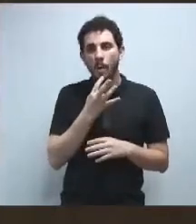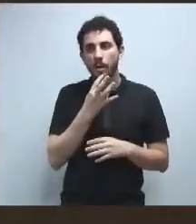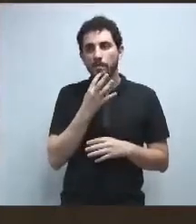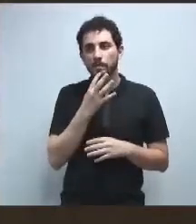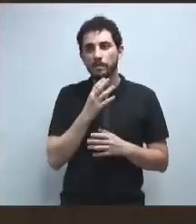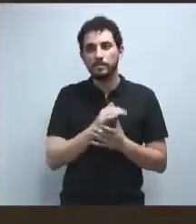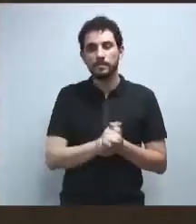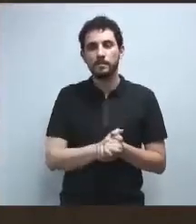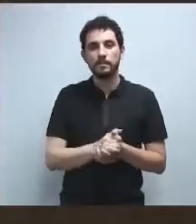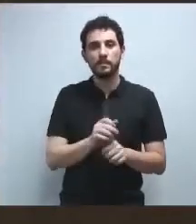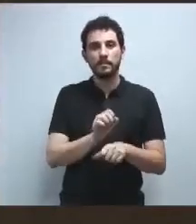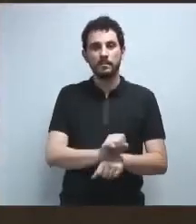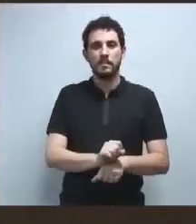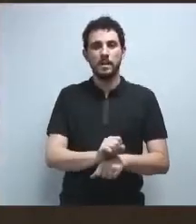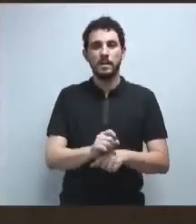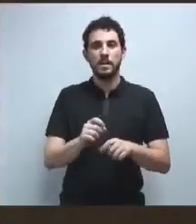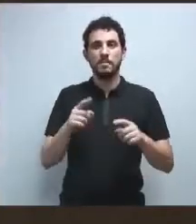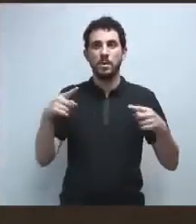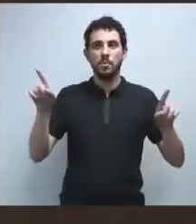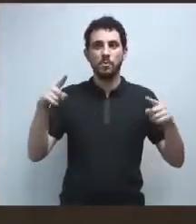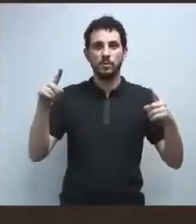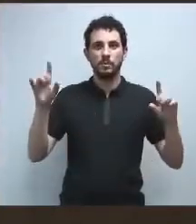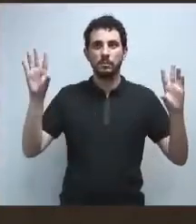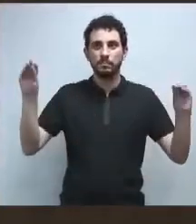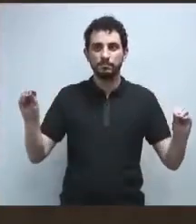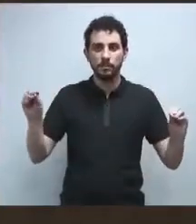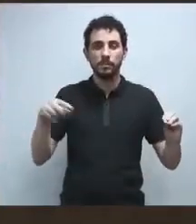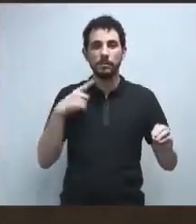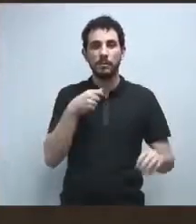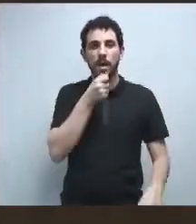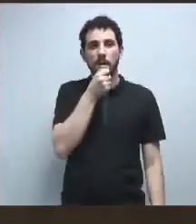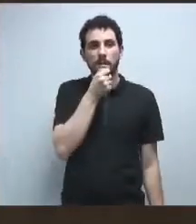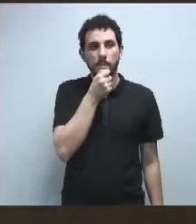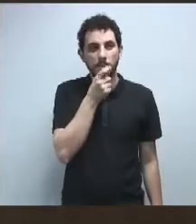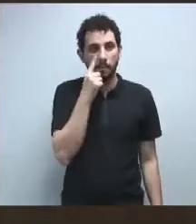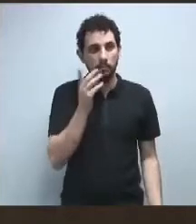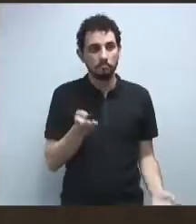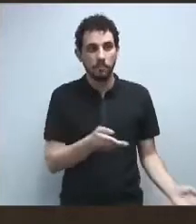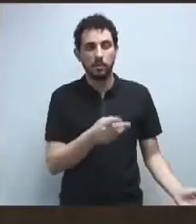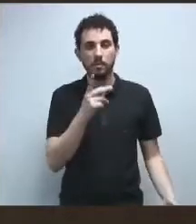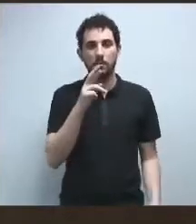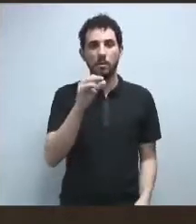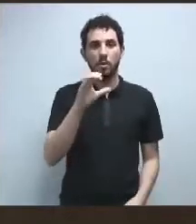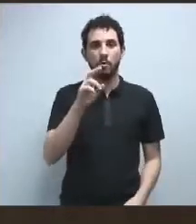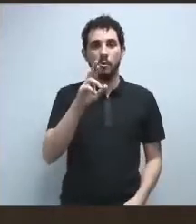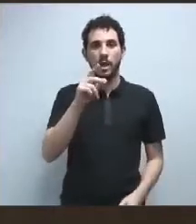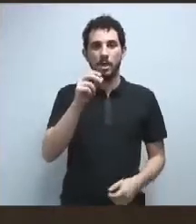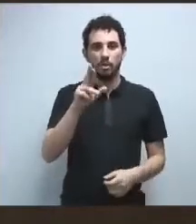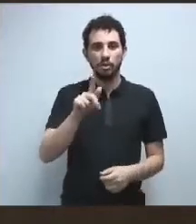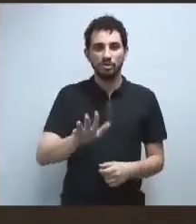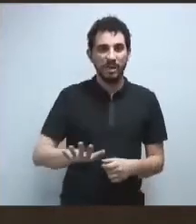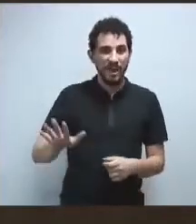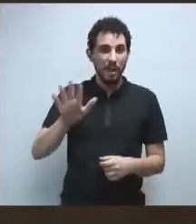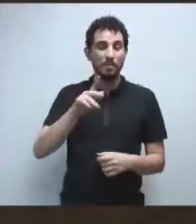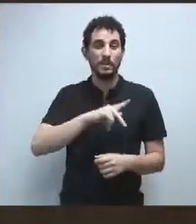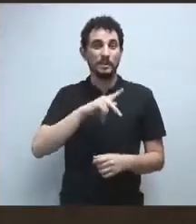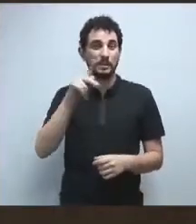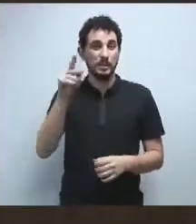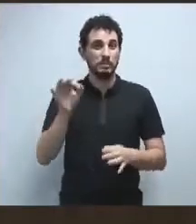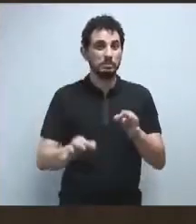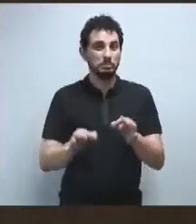para a música anunciamos as presenças do procurador geral de justiça é do presidente do tribunal de